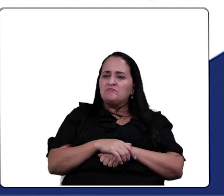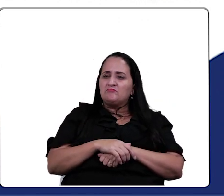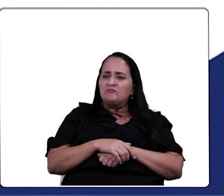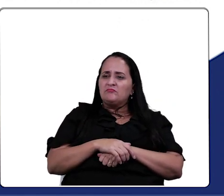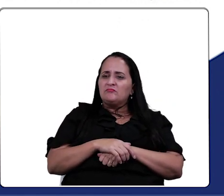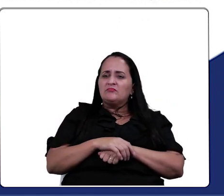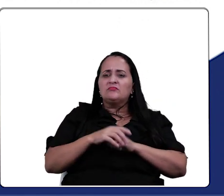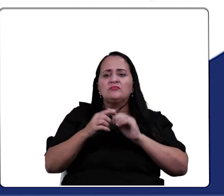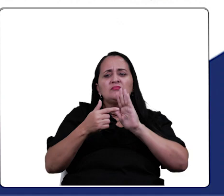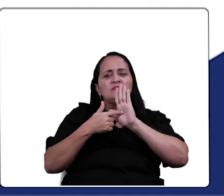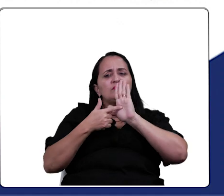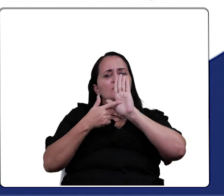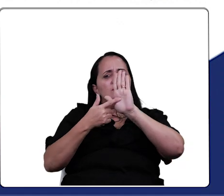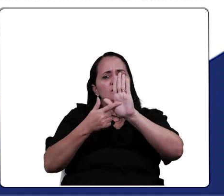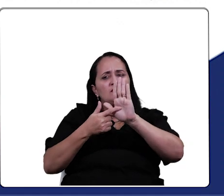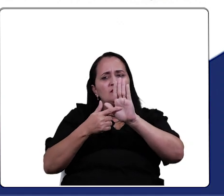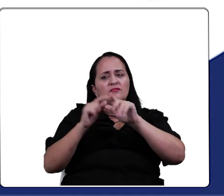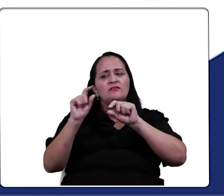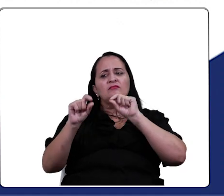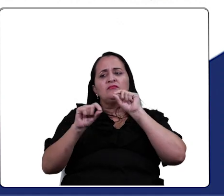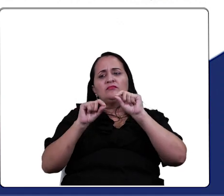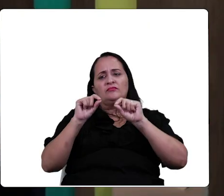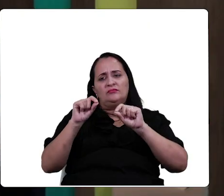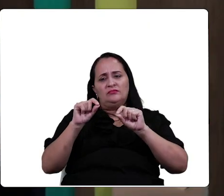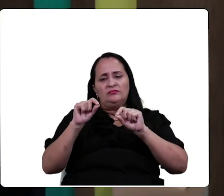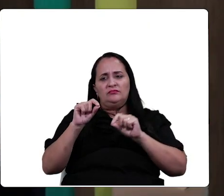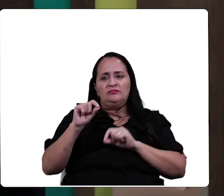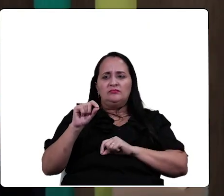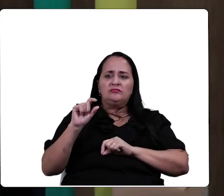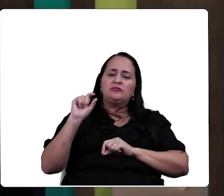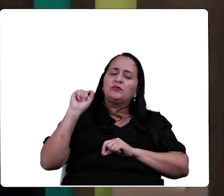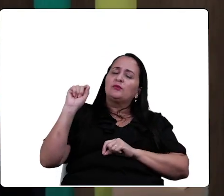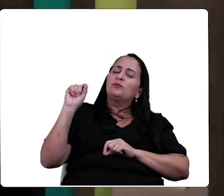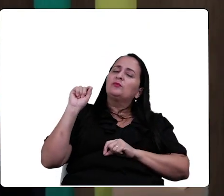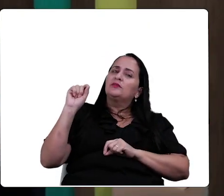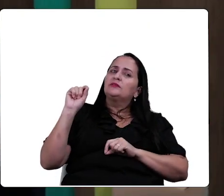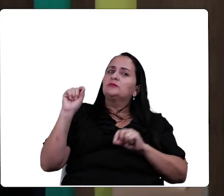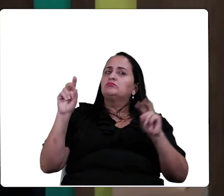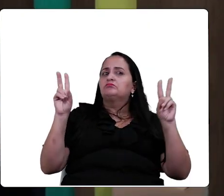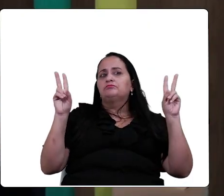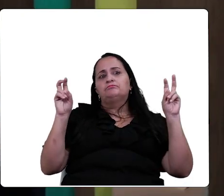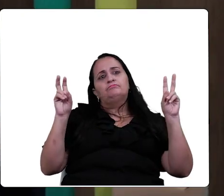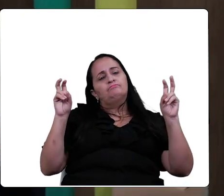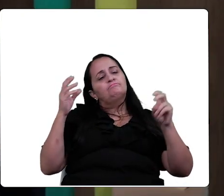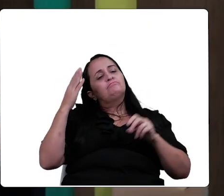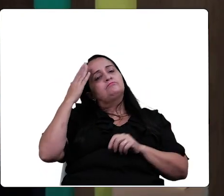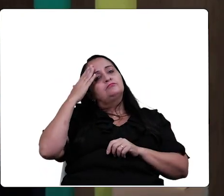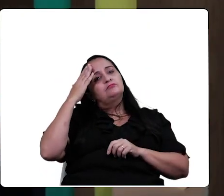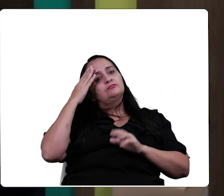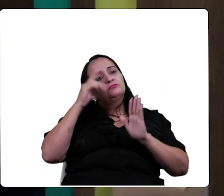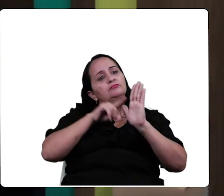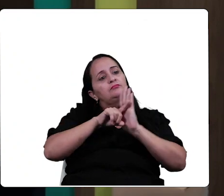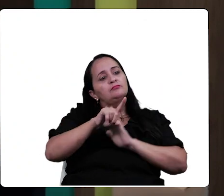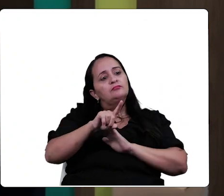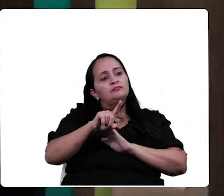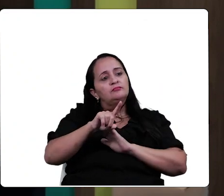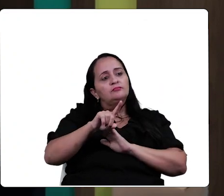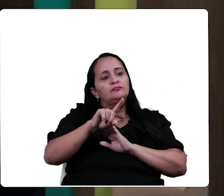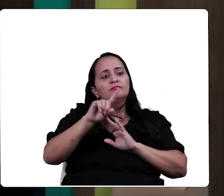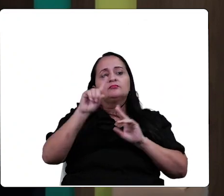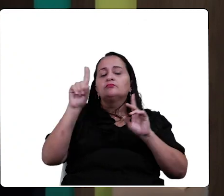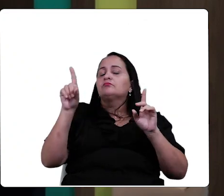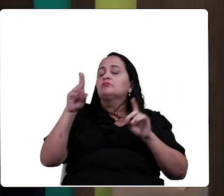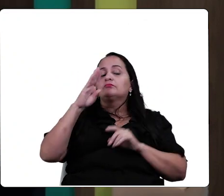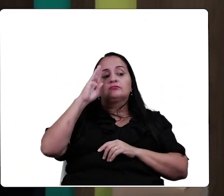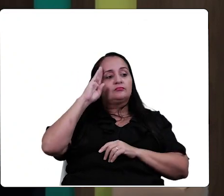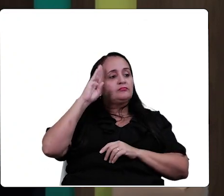Cedrais nos traz essa tirinha. Pois bem, vamos ver o que o enunciado dessa questão quer saber sobre o